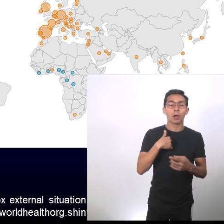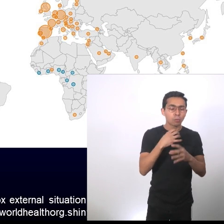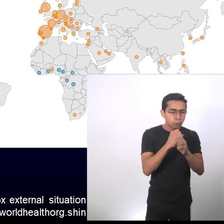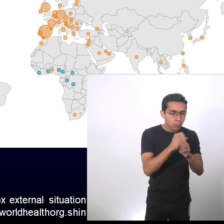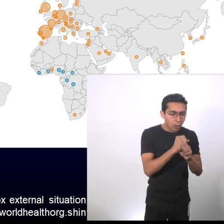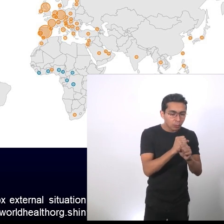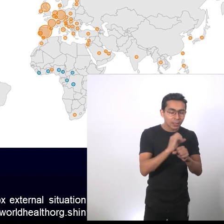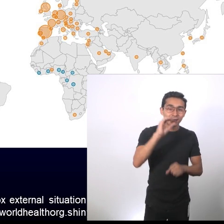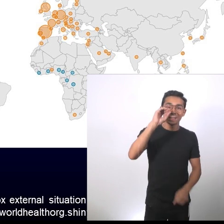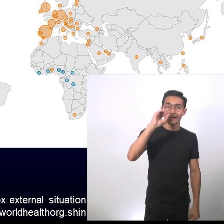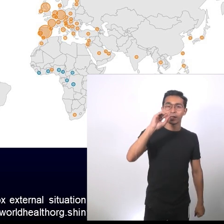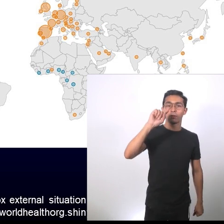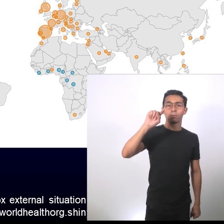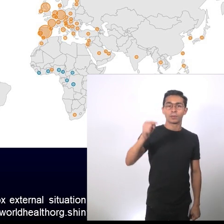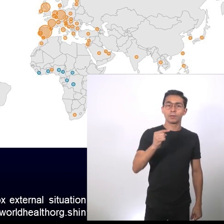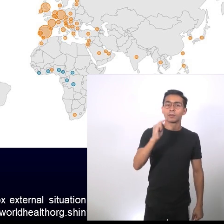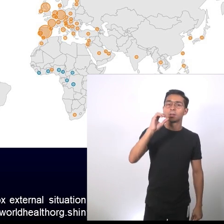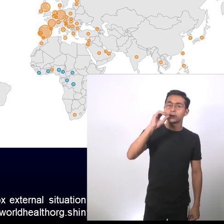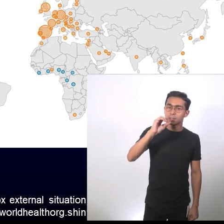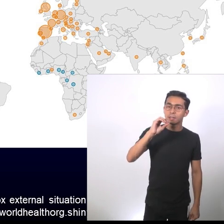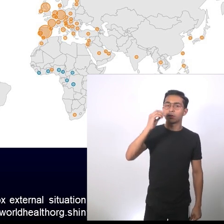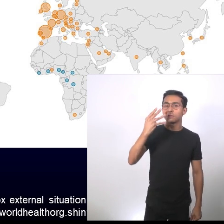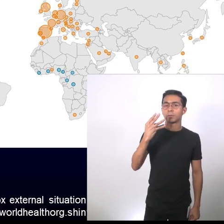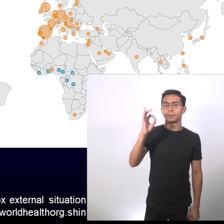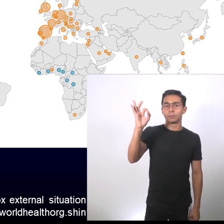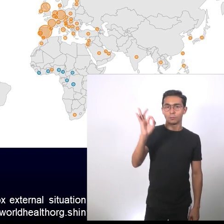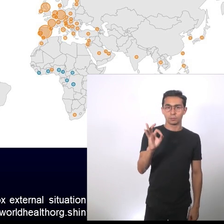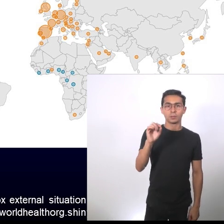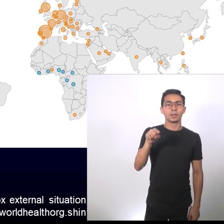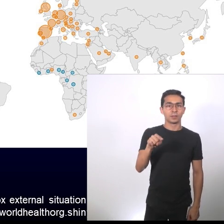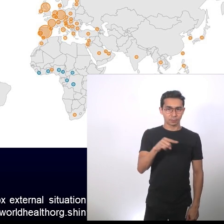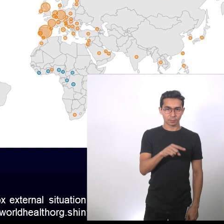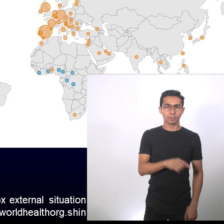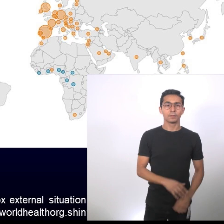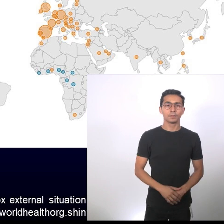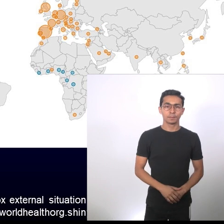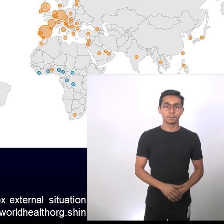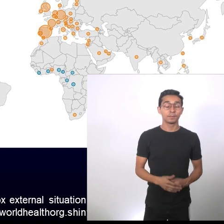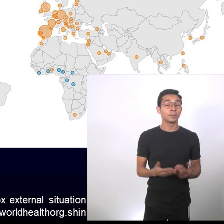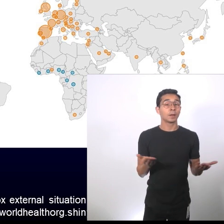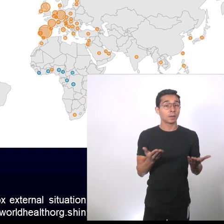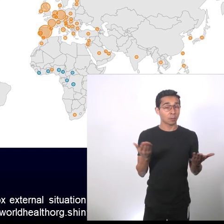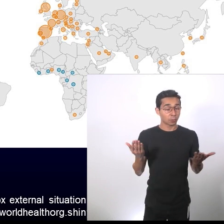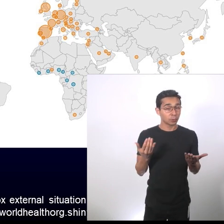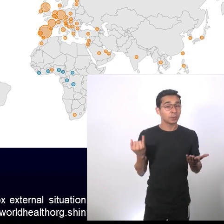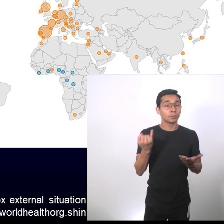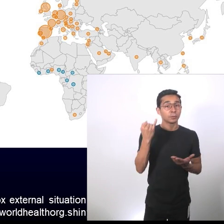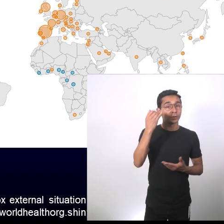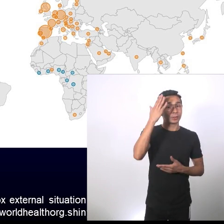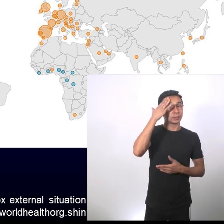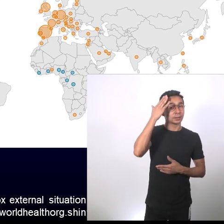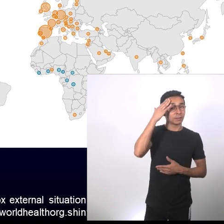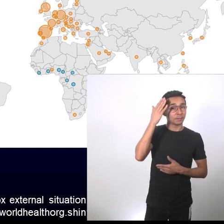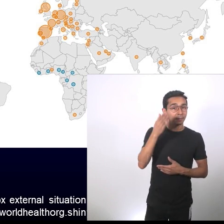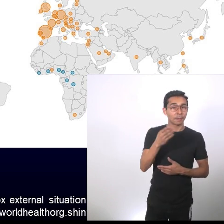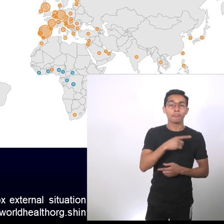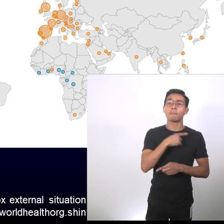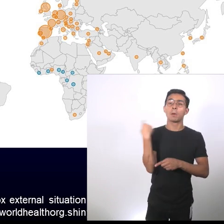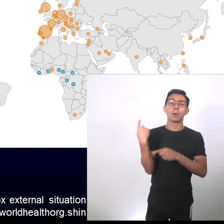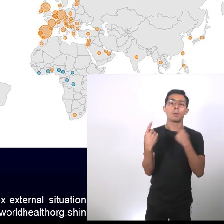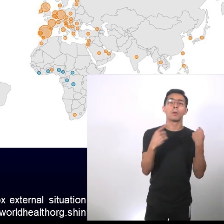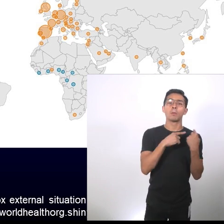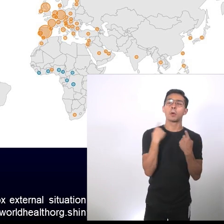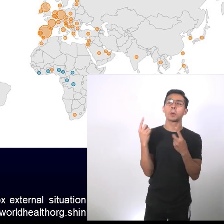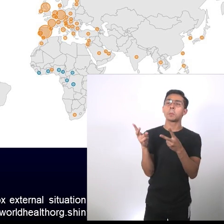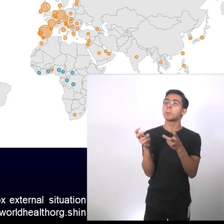0,04%. Então, o primeiro ponto que é importante destacar é que a letalidade que nós estamos observando é substancialmente